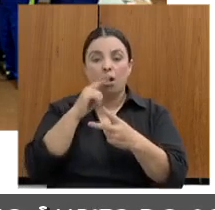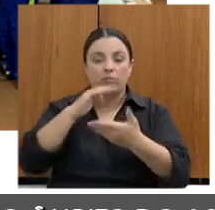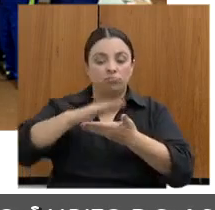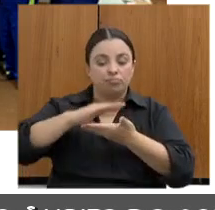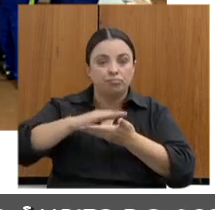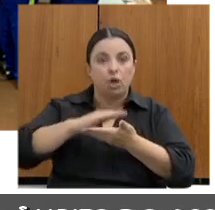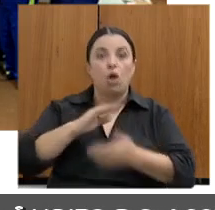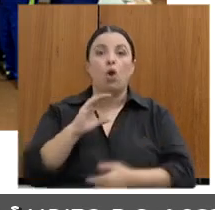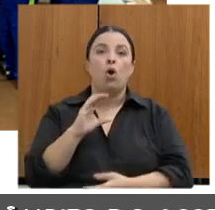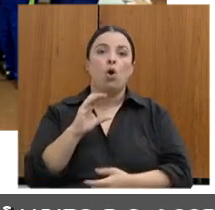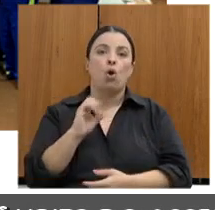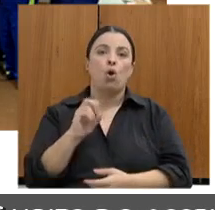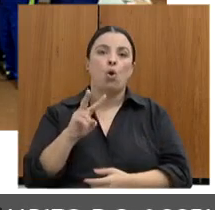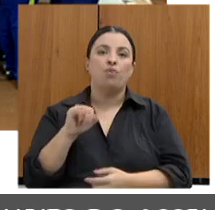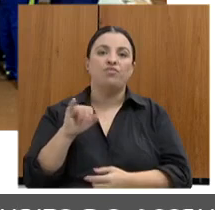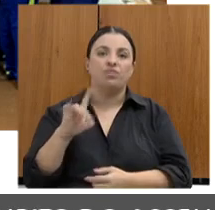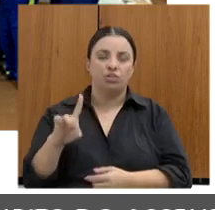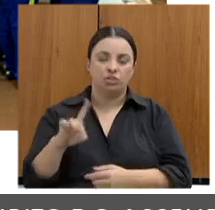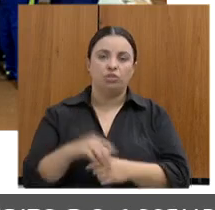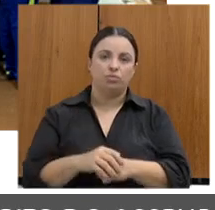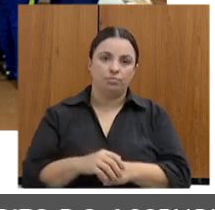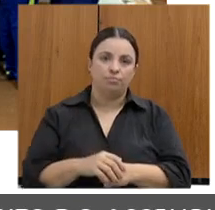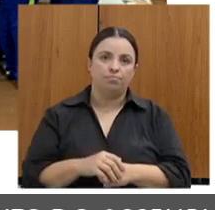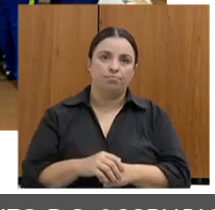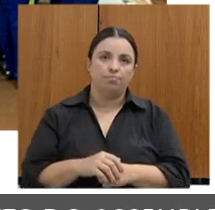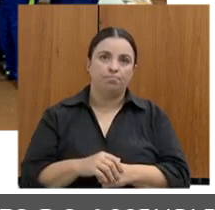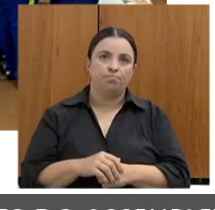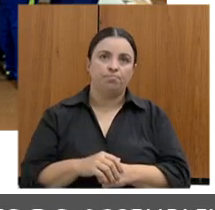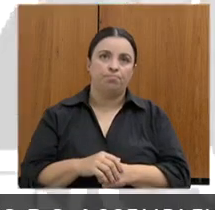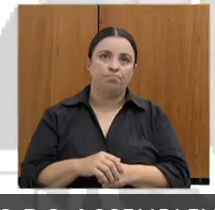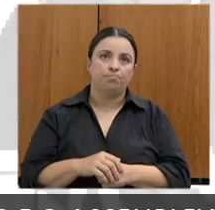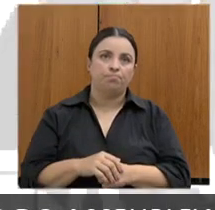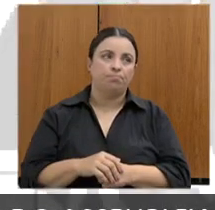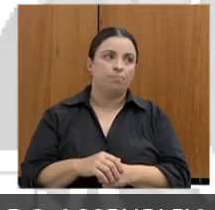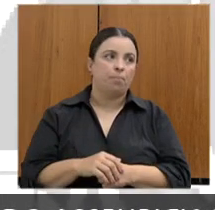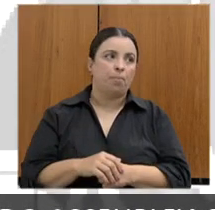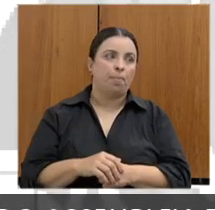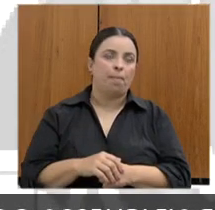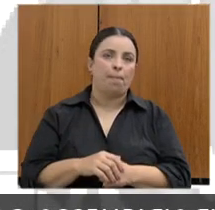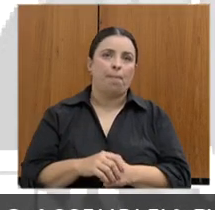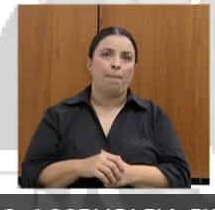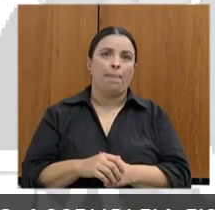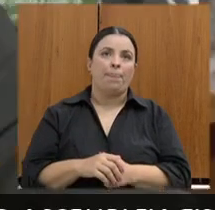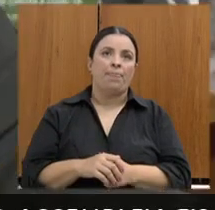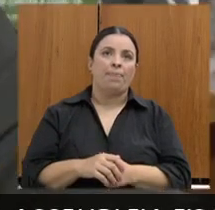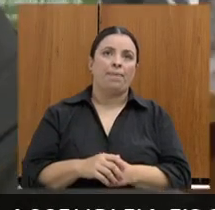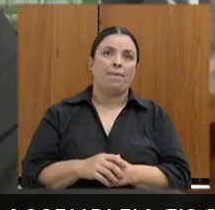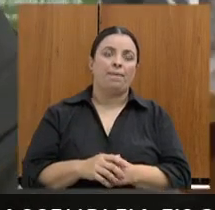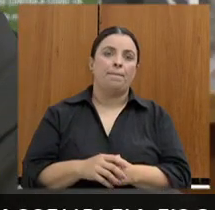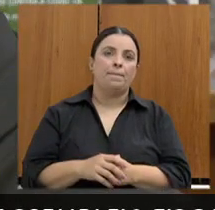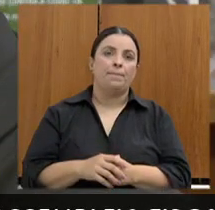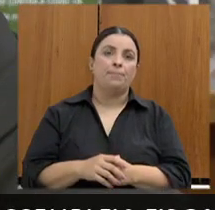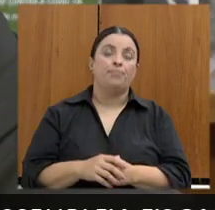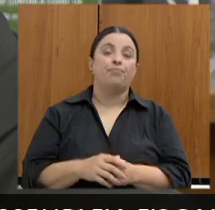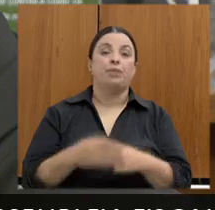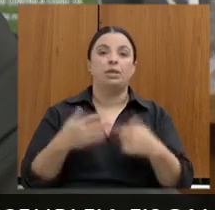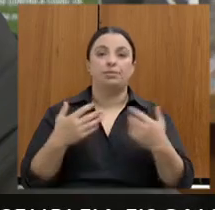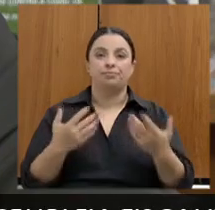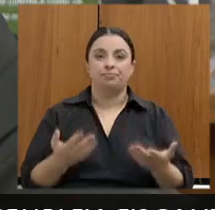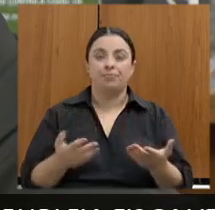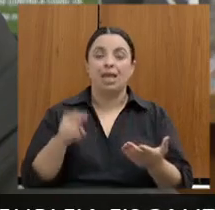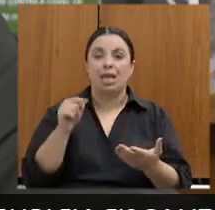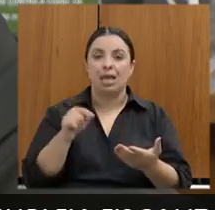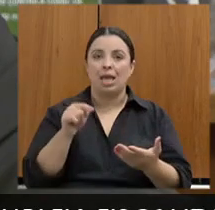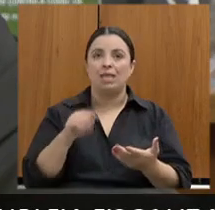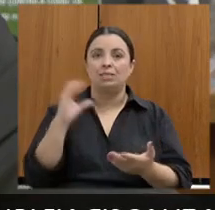antes de se deslocar para o espaço próxima E aí e finalizamos Então essa